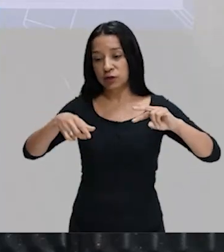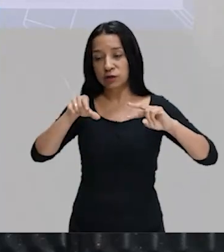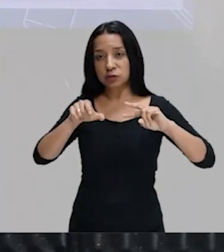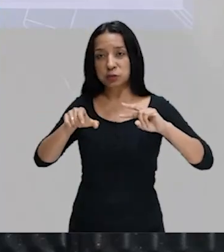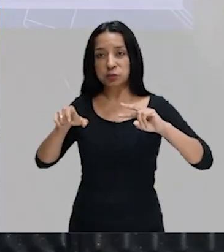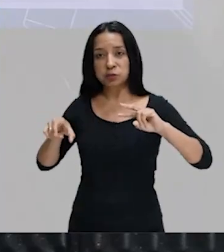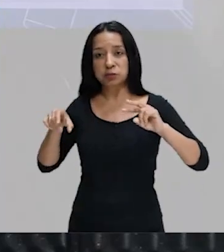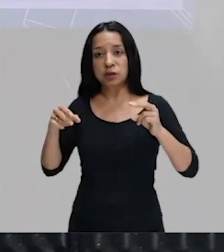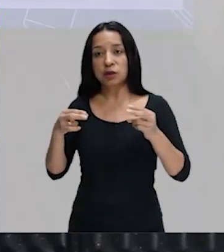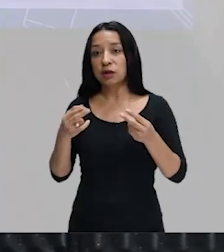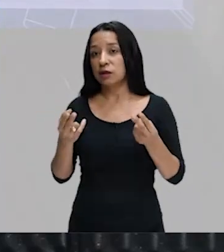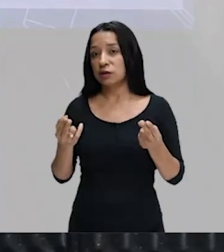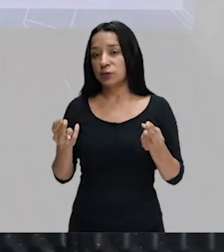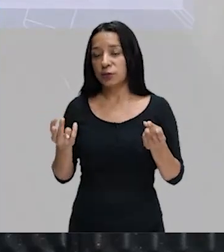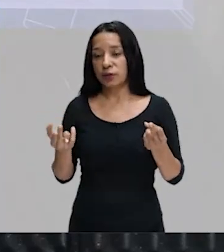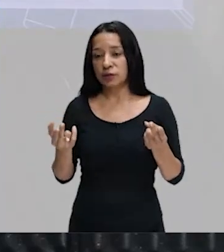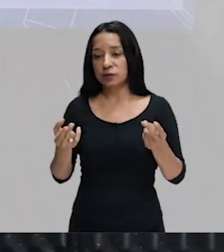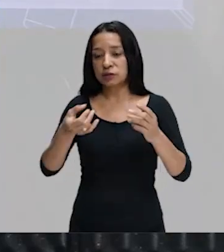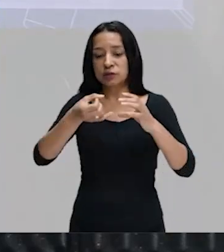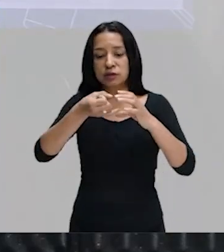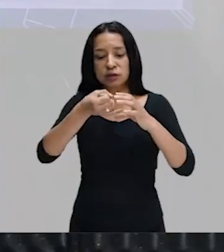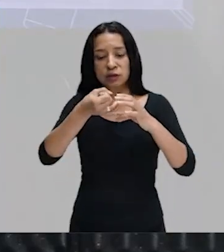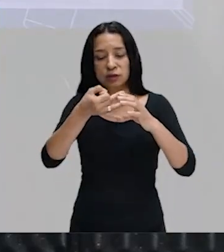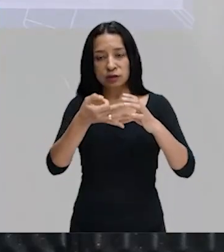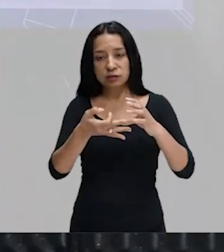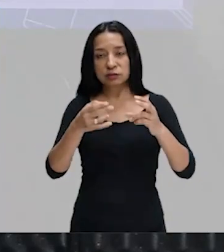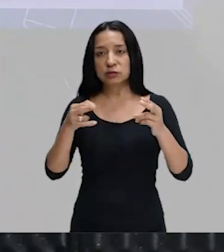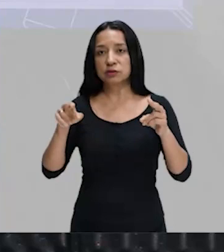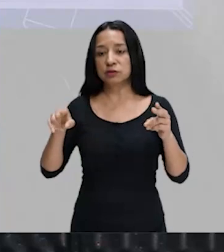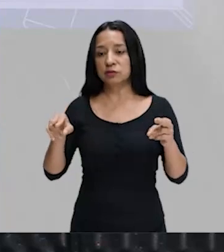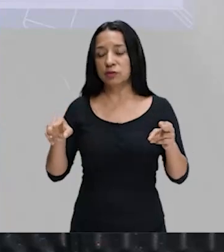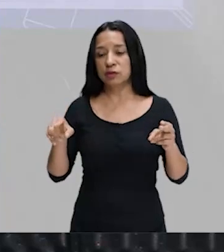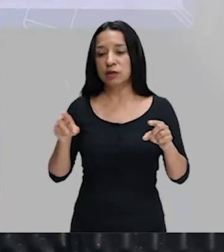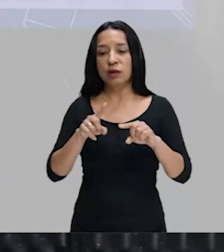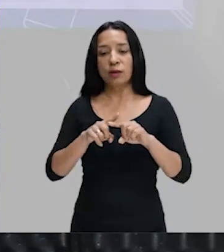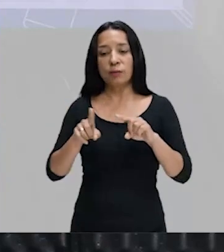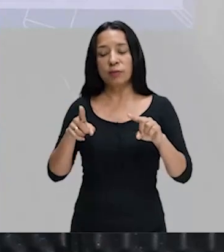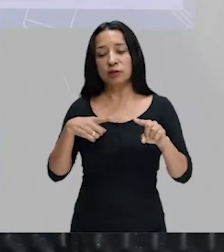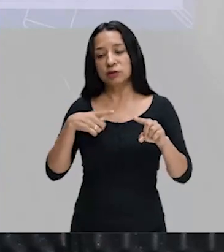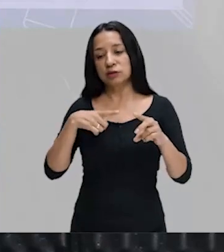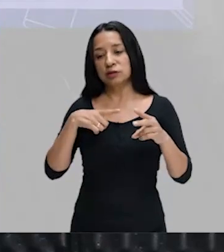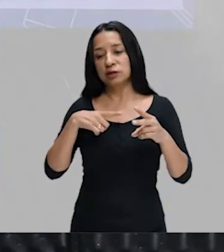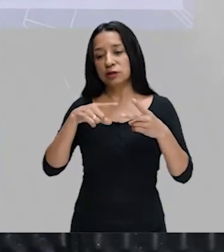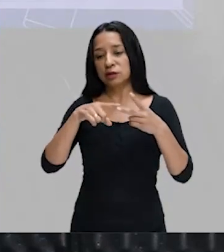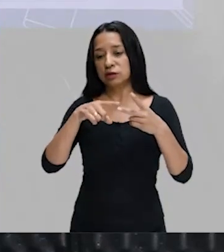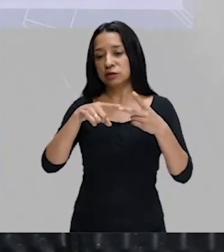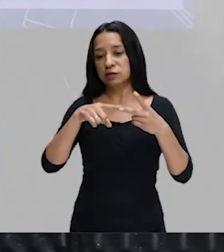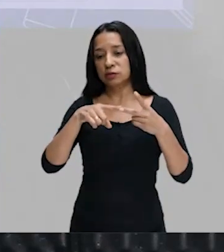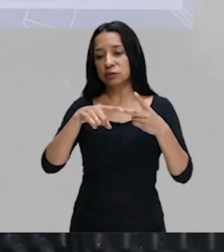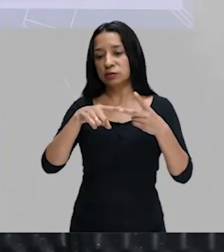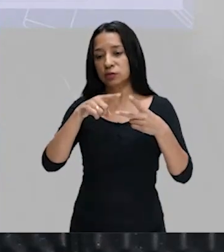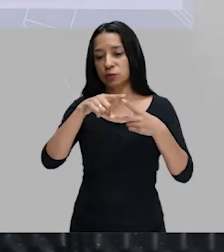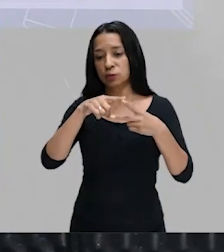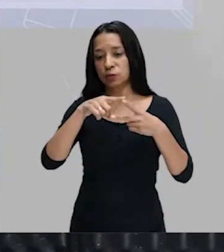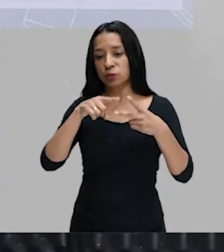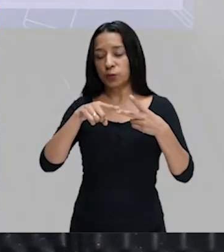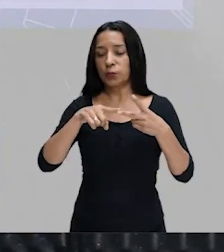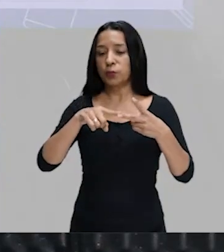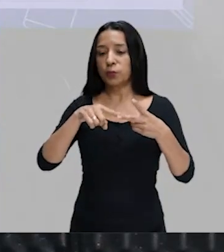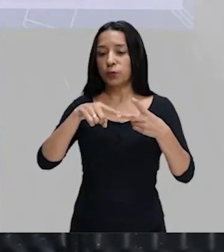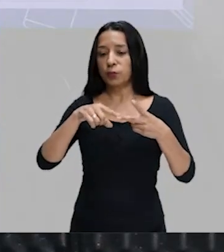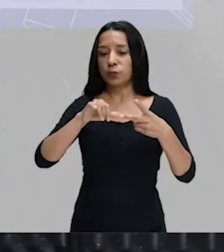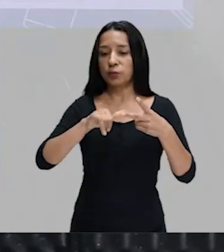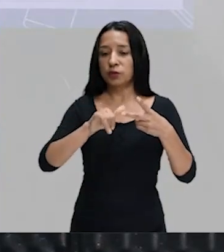as mesmas características. Já existe uma parte aqui do cromossomo Y, essa parte de cima, ela não é